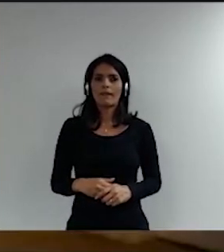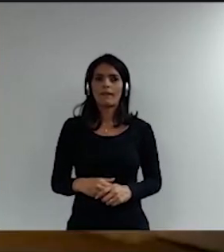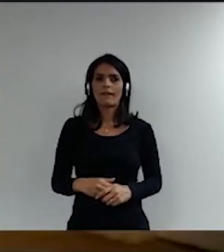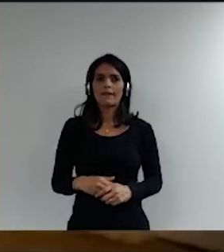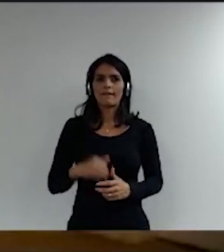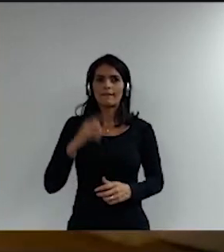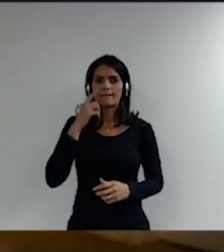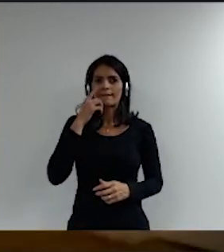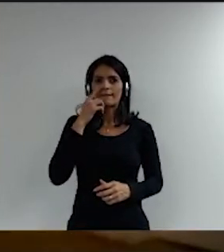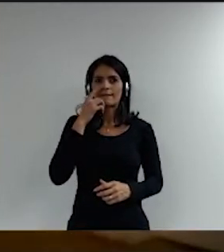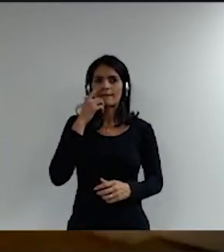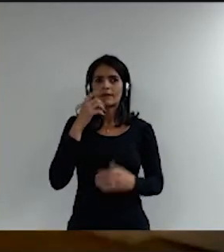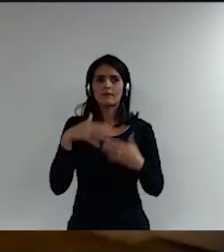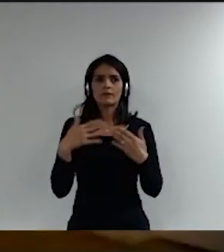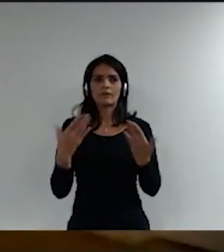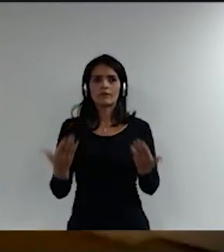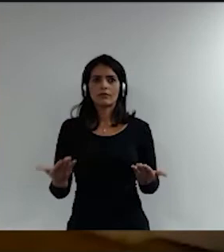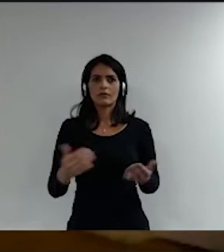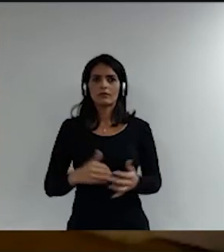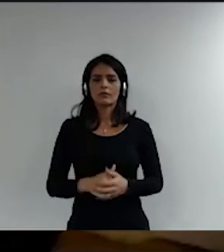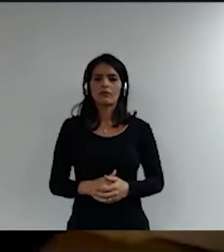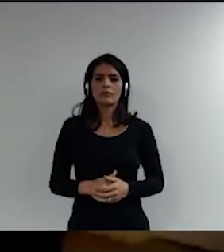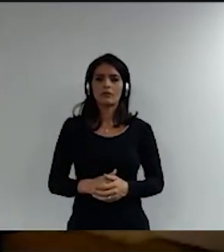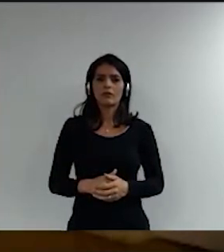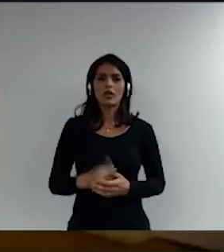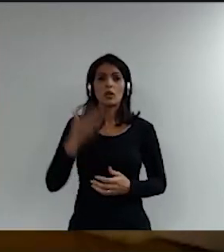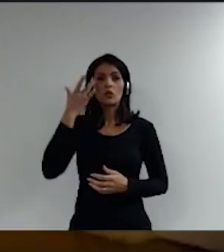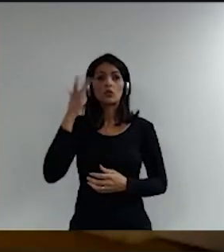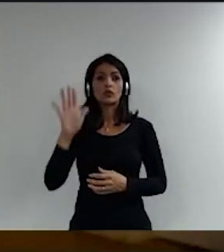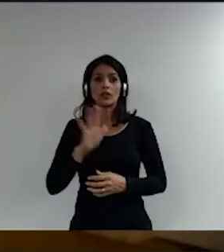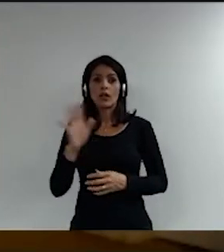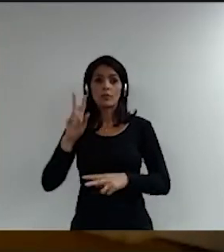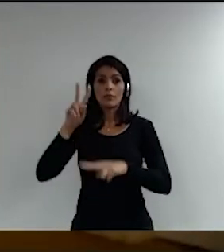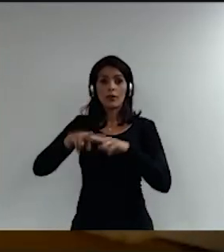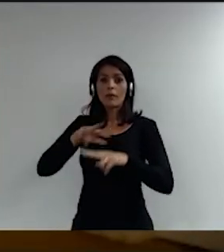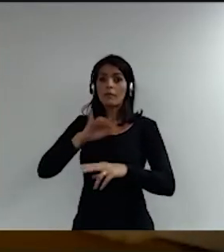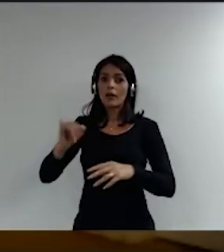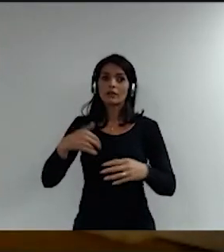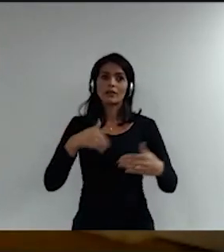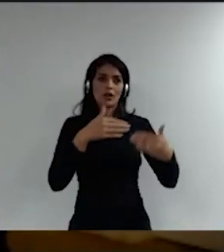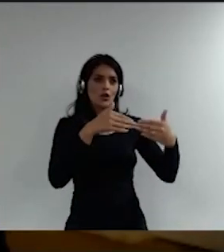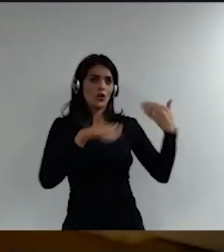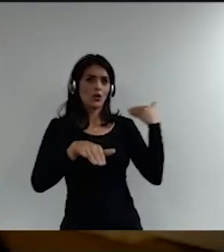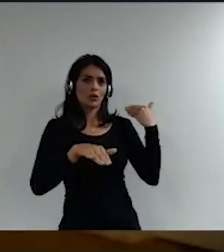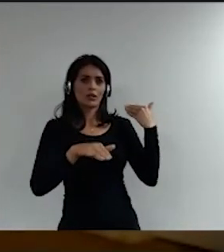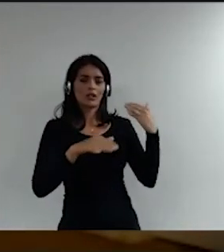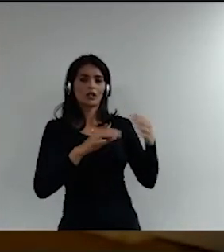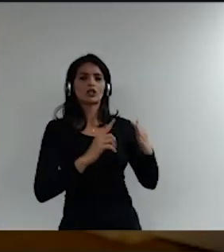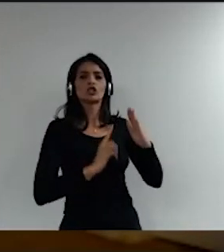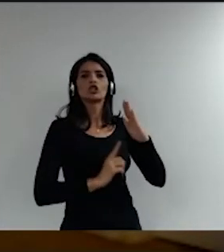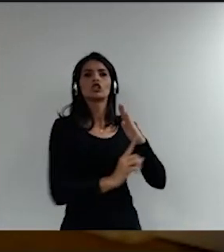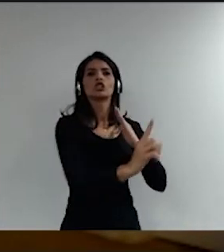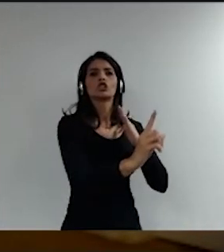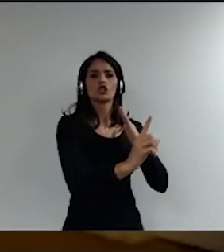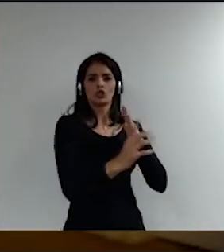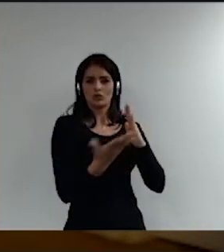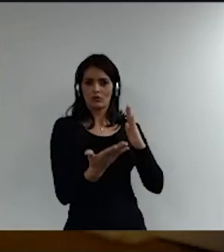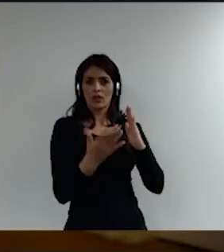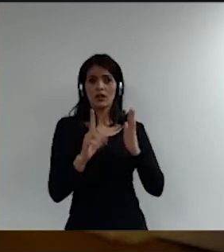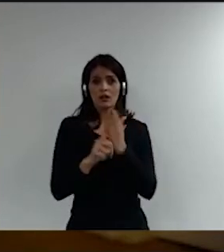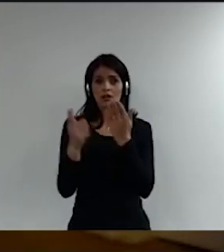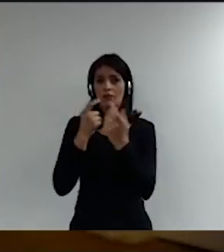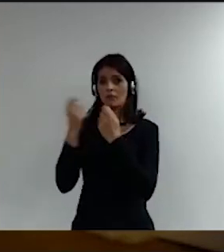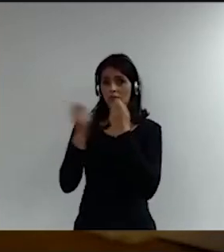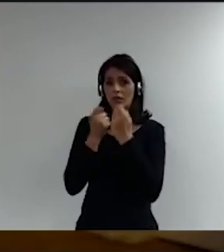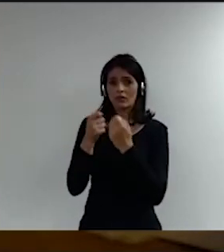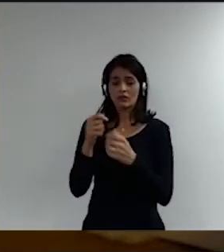sei. Bom, ele não sabe que é preso, mas é contra soltar. É assim a imprensa brasileira. Ninguém sabe